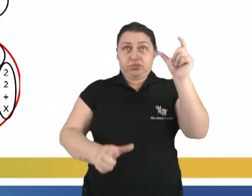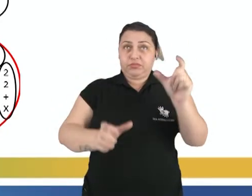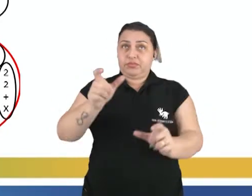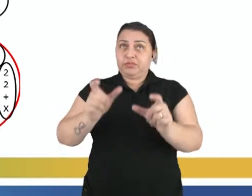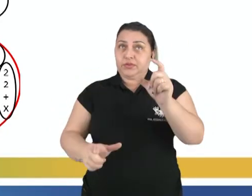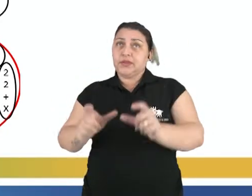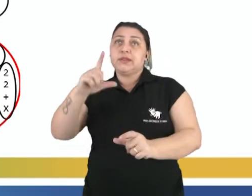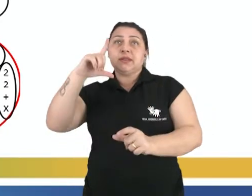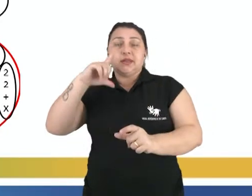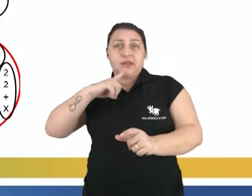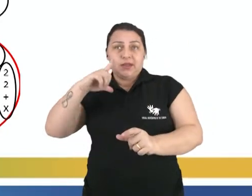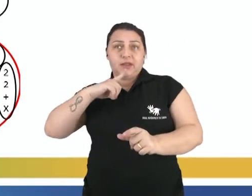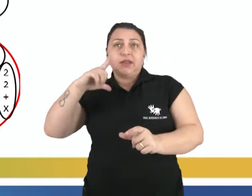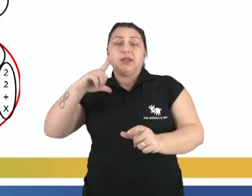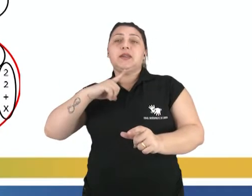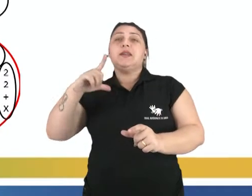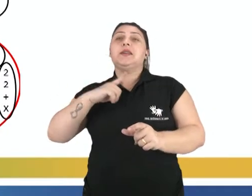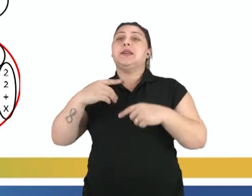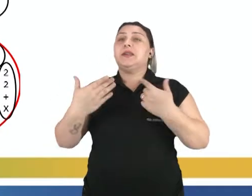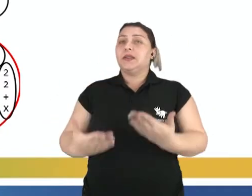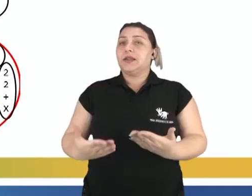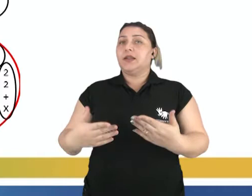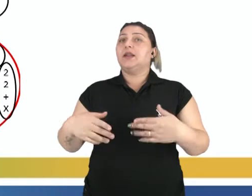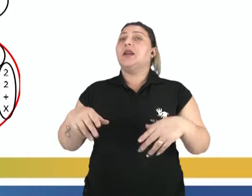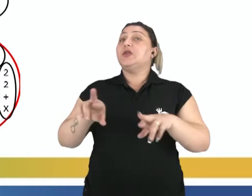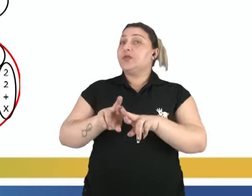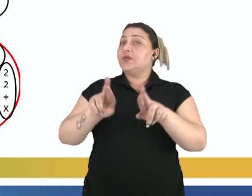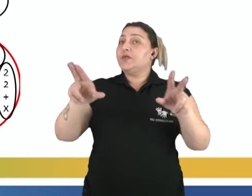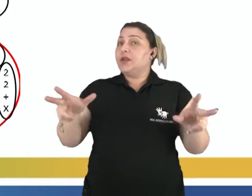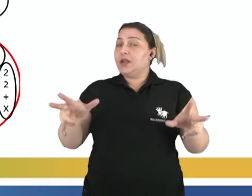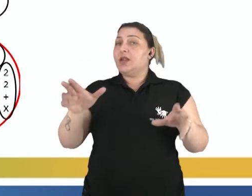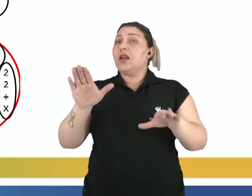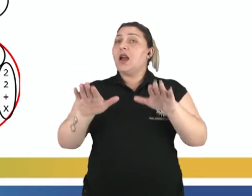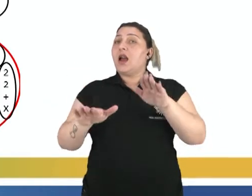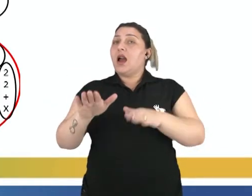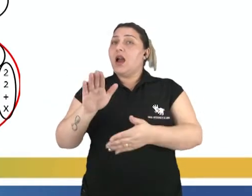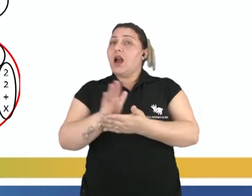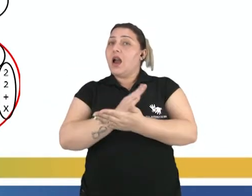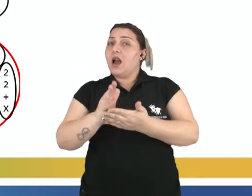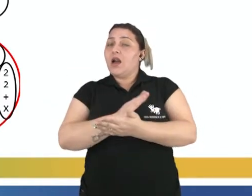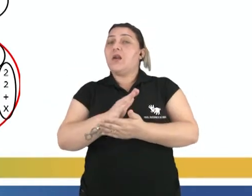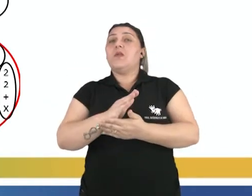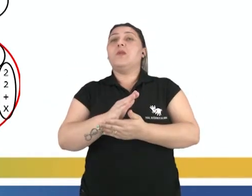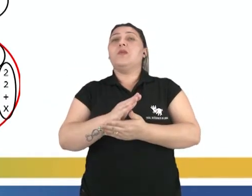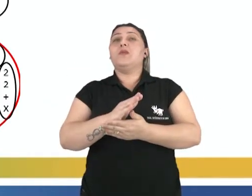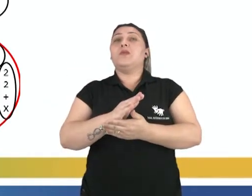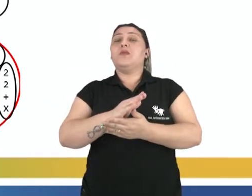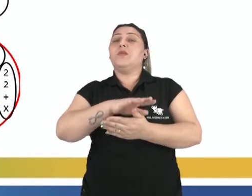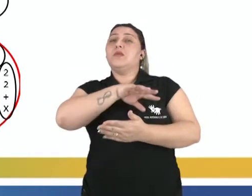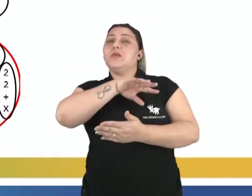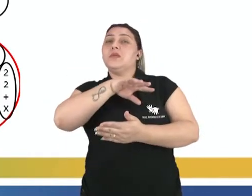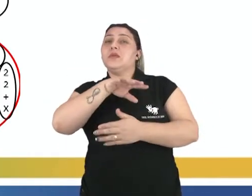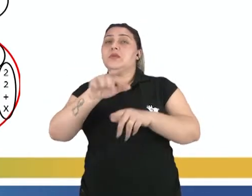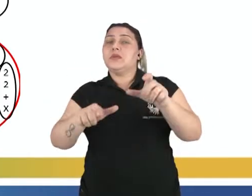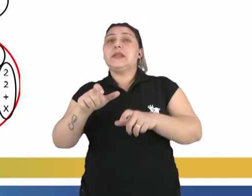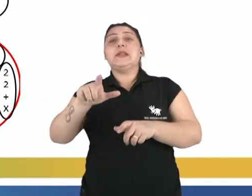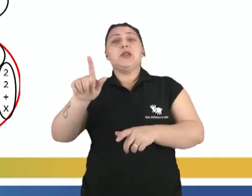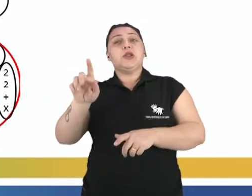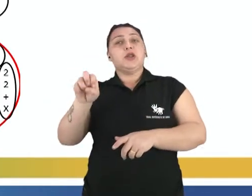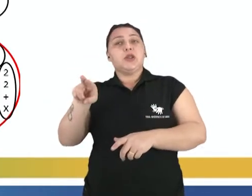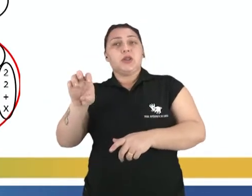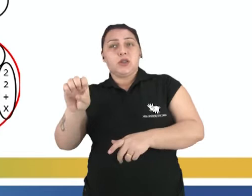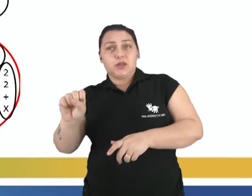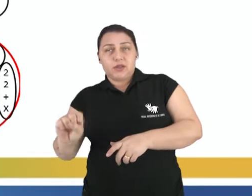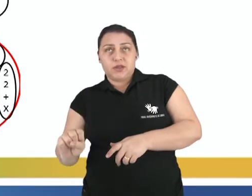espécies, porque existem espécies que essa determinação do sexo ela é diferente, ocorre por meio de genes que